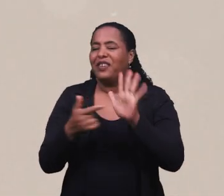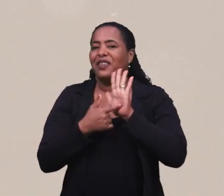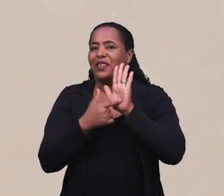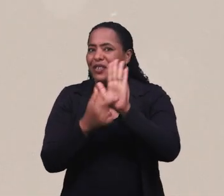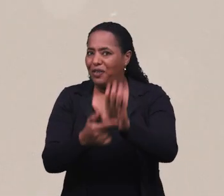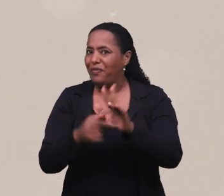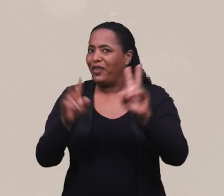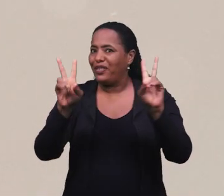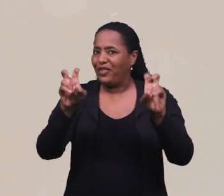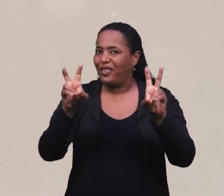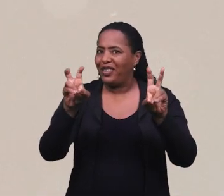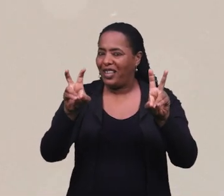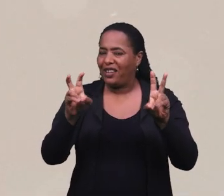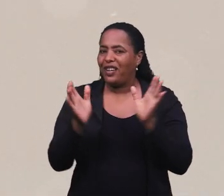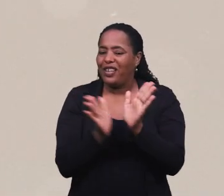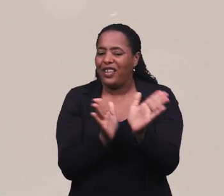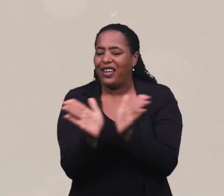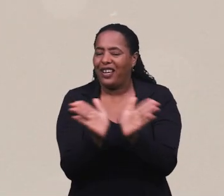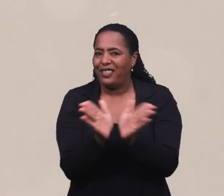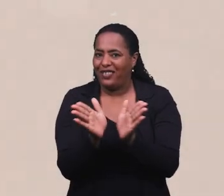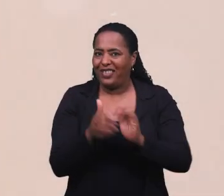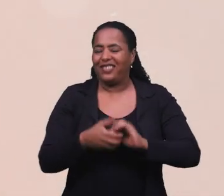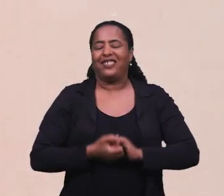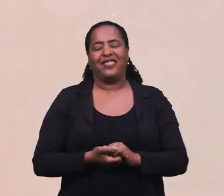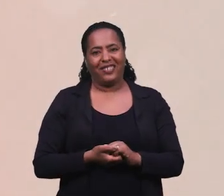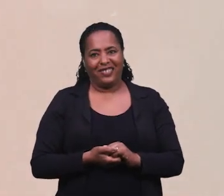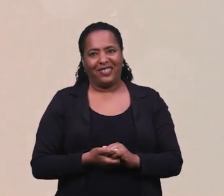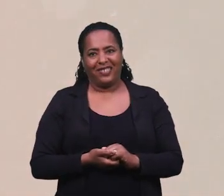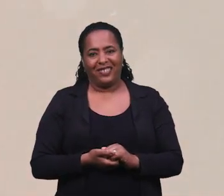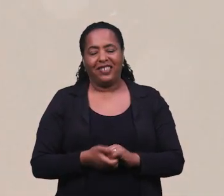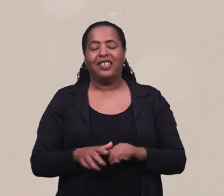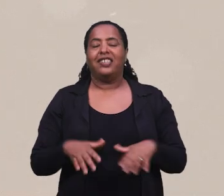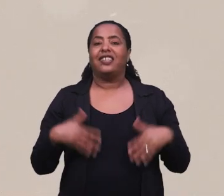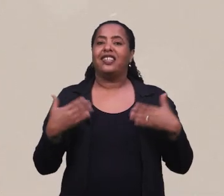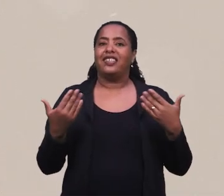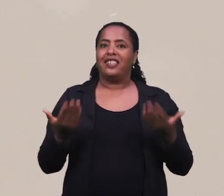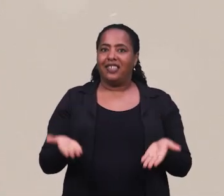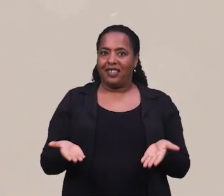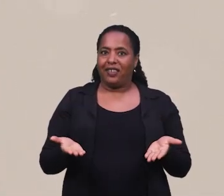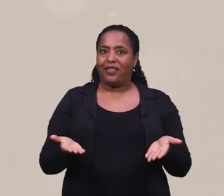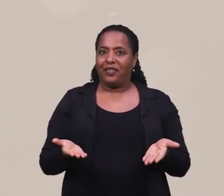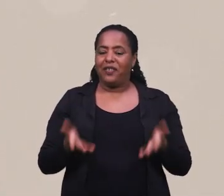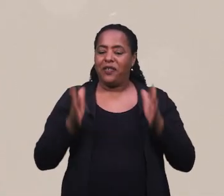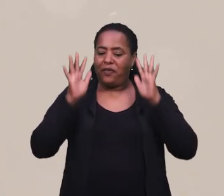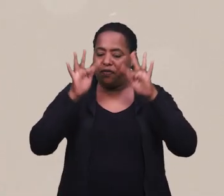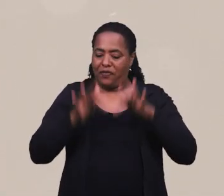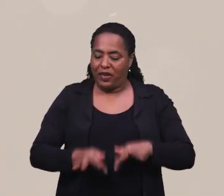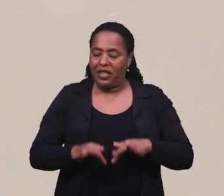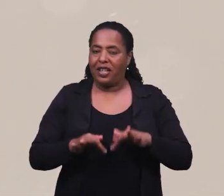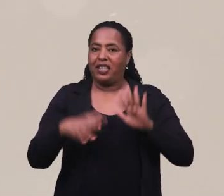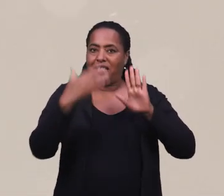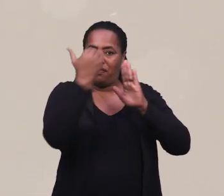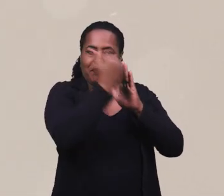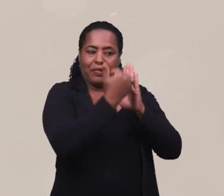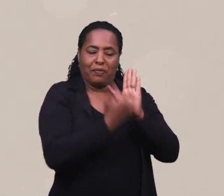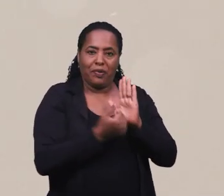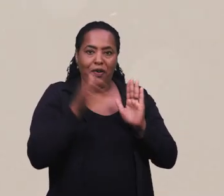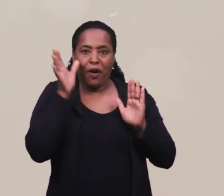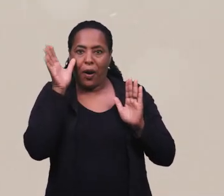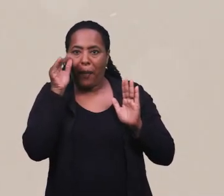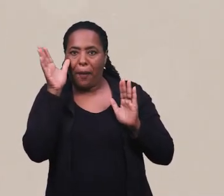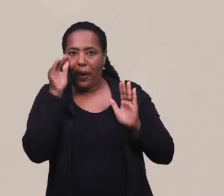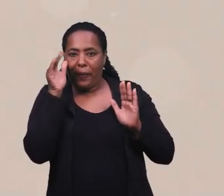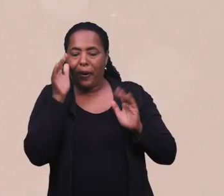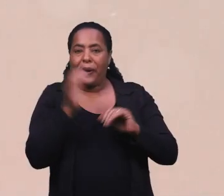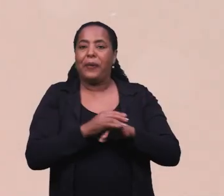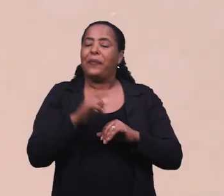na nossa igreja de Ilha do Sol. Amém? A paz do Senhor, meu nome é Mateus e estou como pastor aqui na igreja